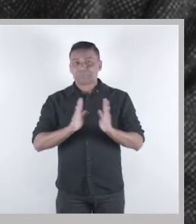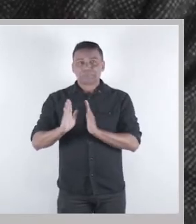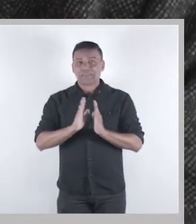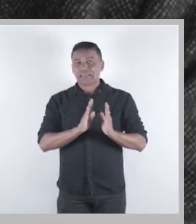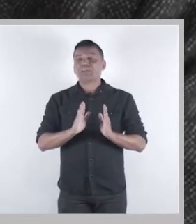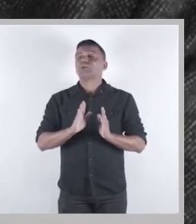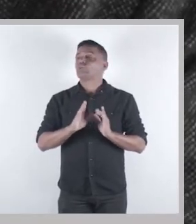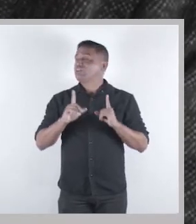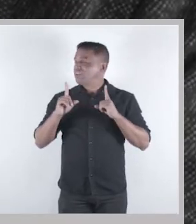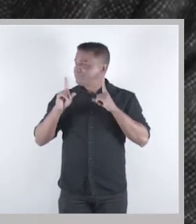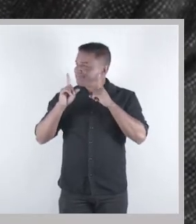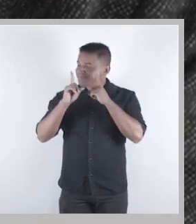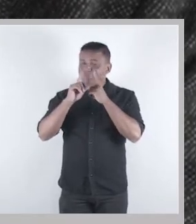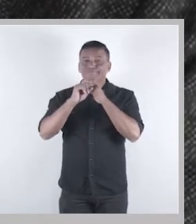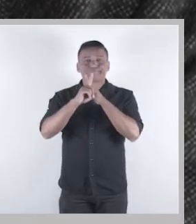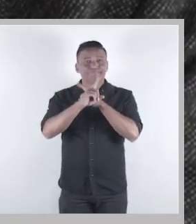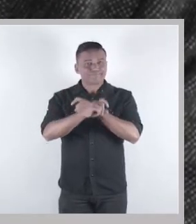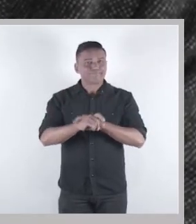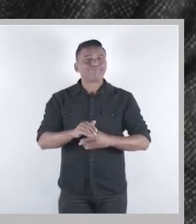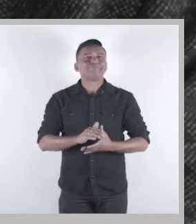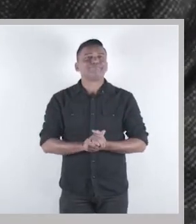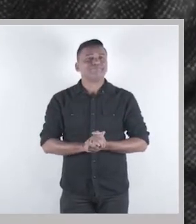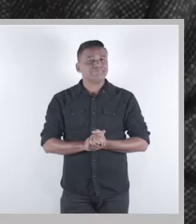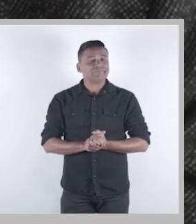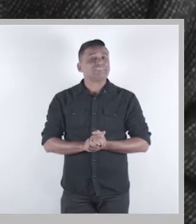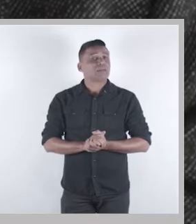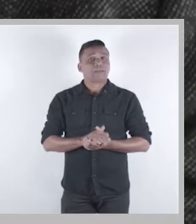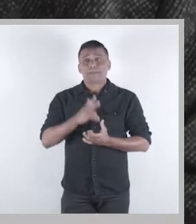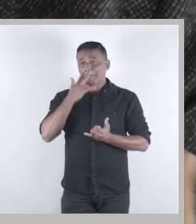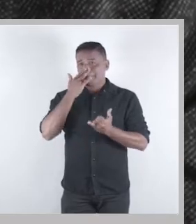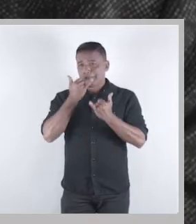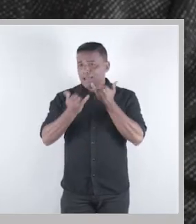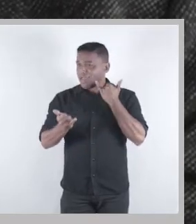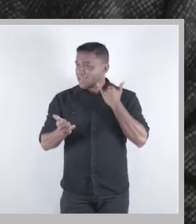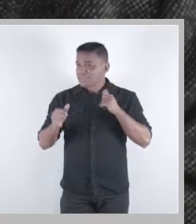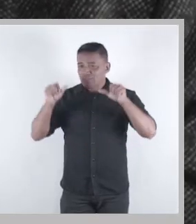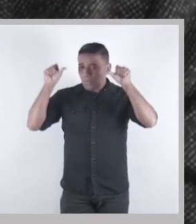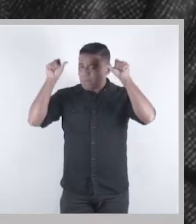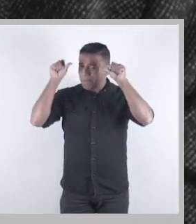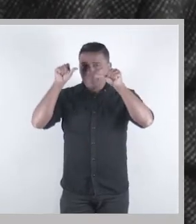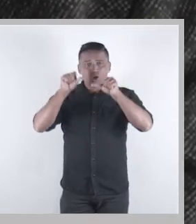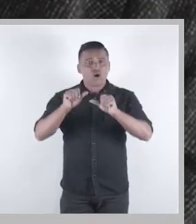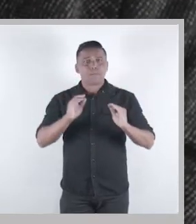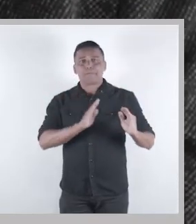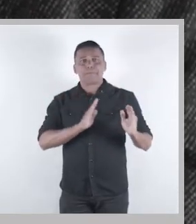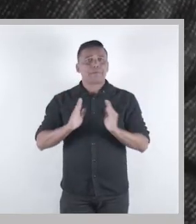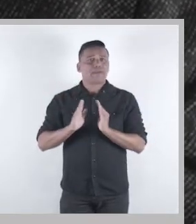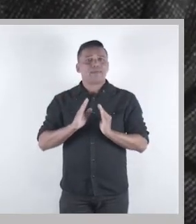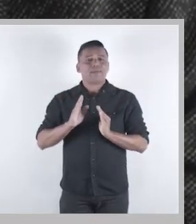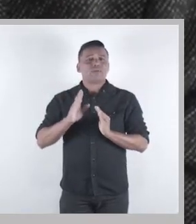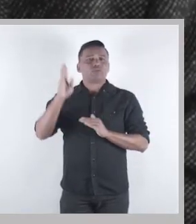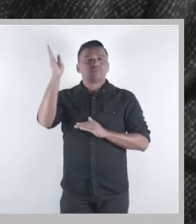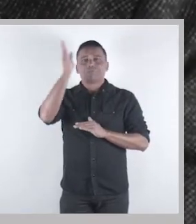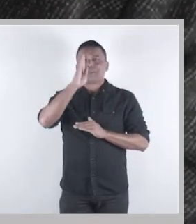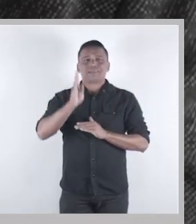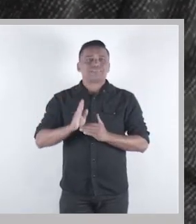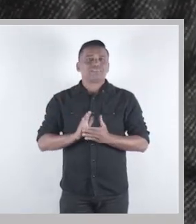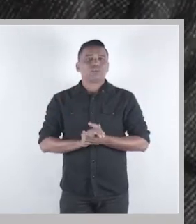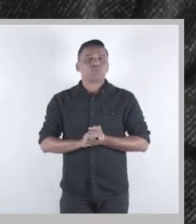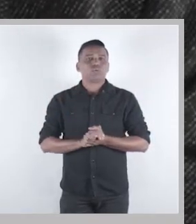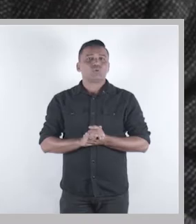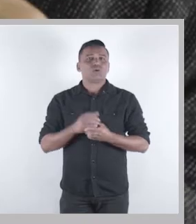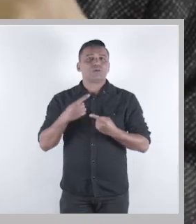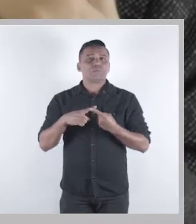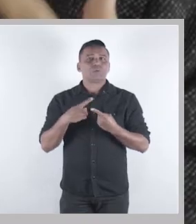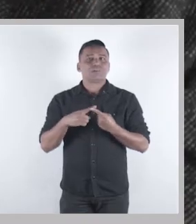o momento mais difícil da história do Brasil porque está lidando com pessoas né que não acredito